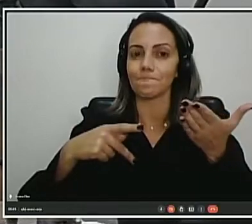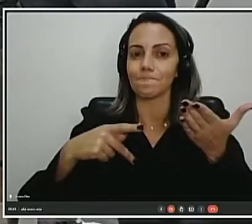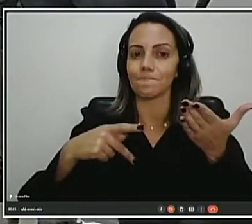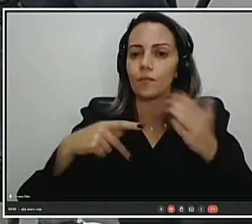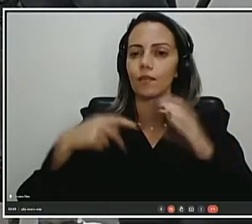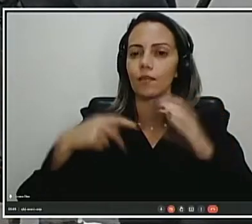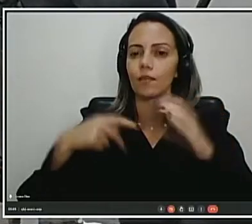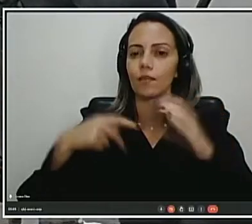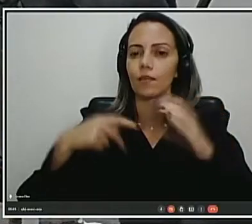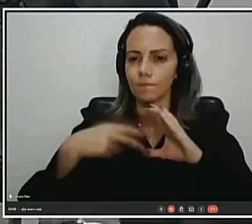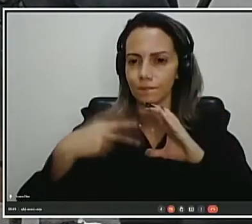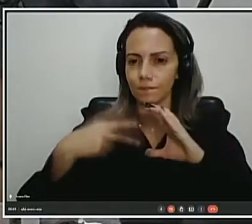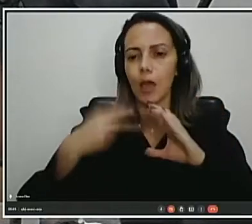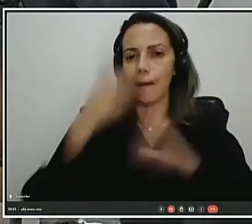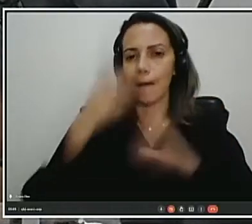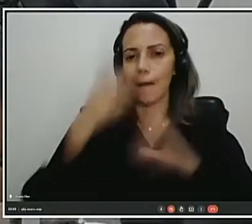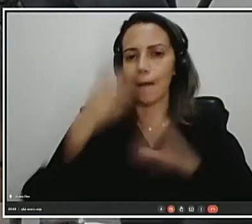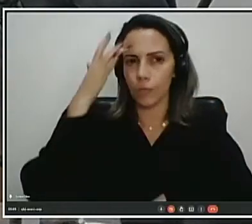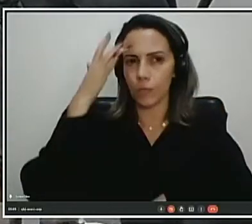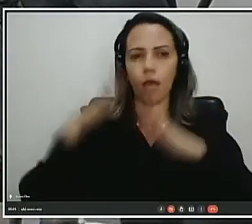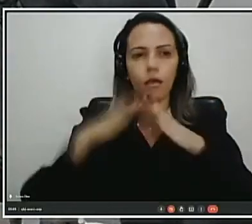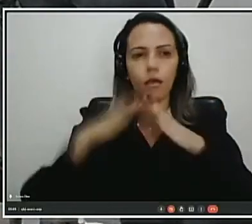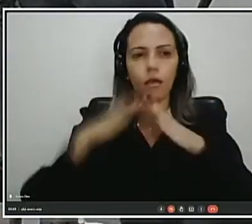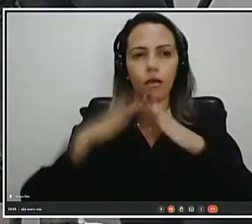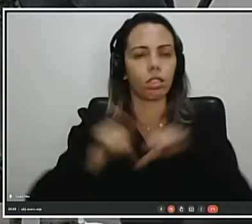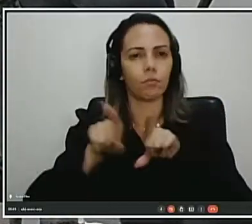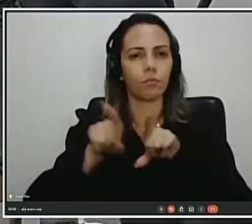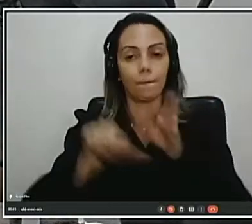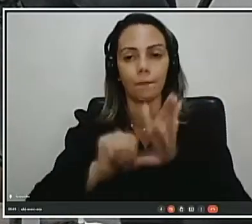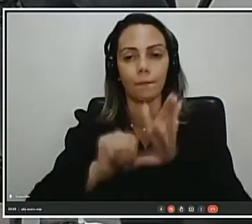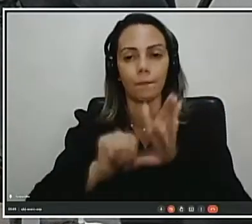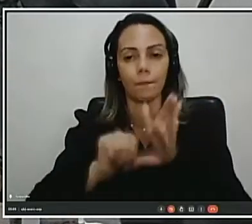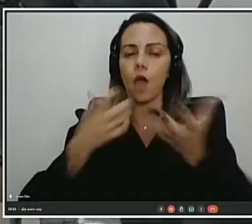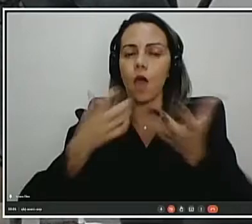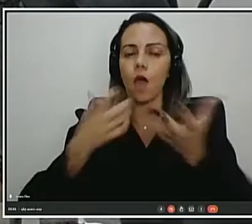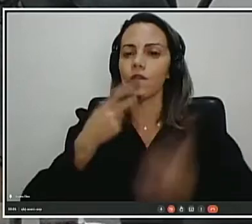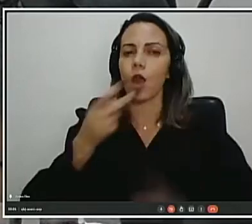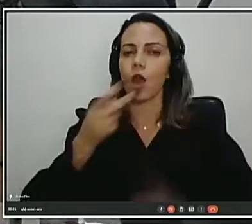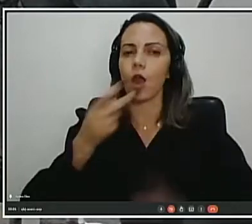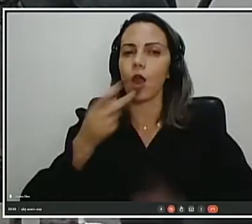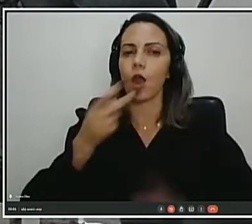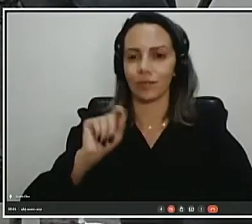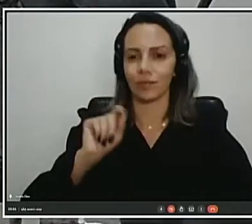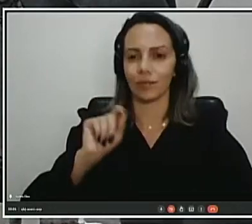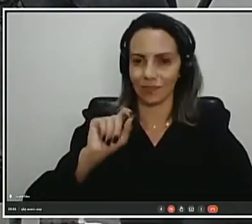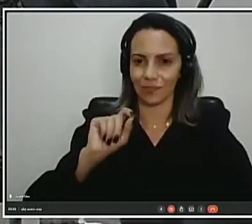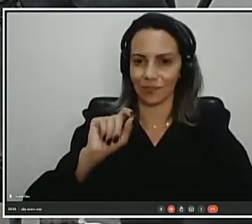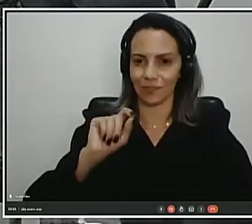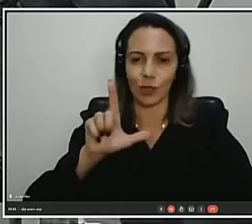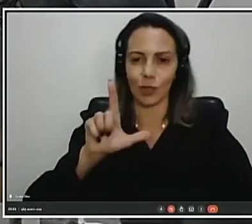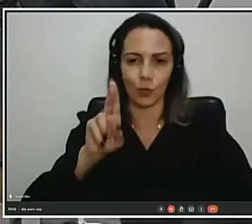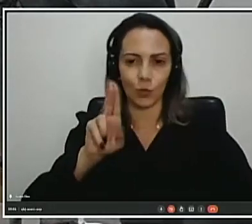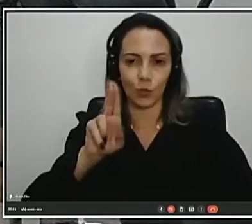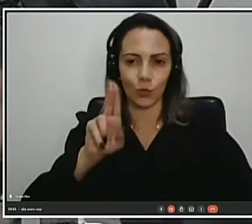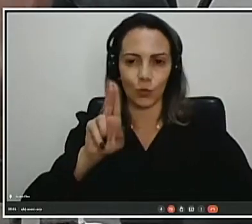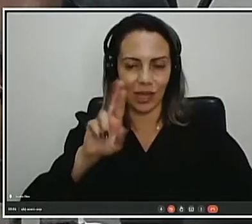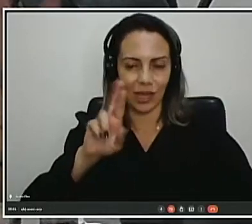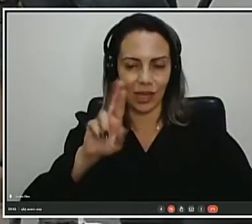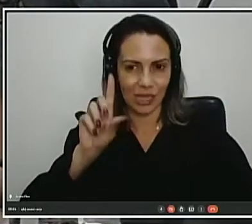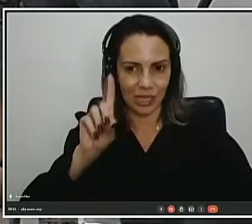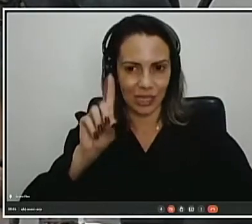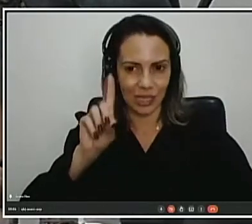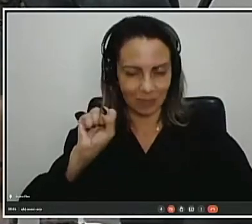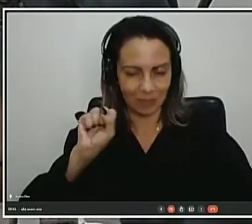acompanham de casa. Primeiro, quero falar o seguinte: Lourdes, parabéns aí por todo o trabalho, o empenho,